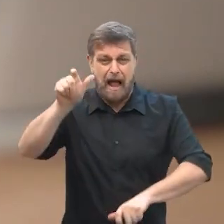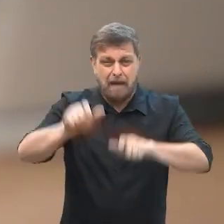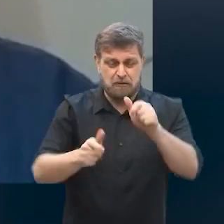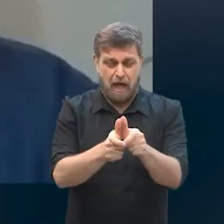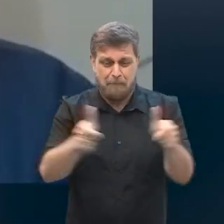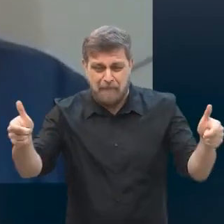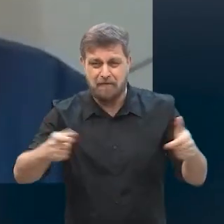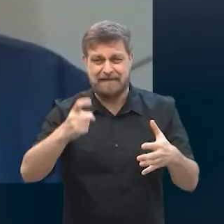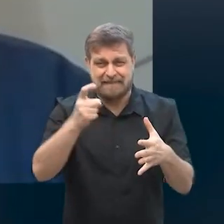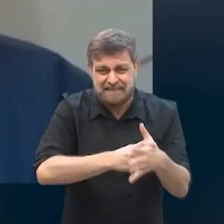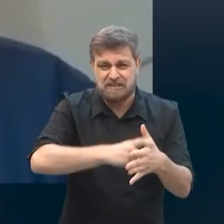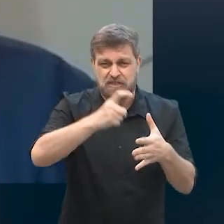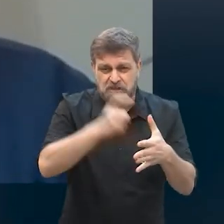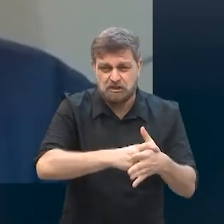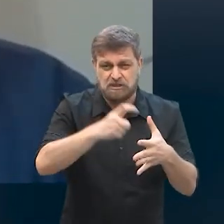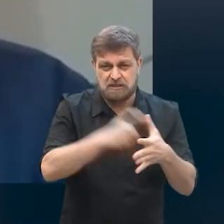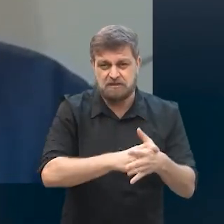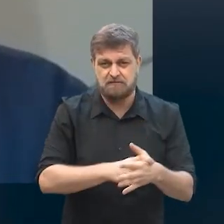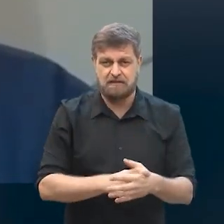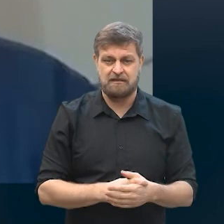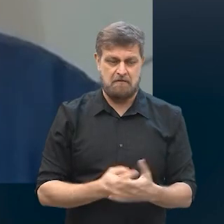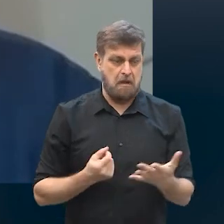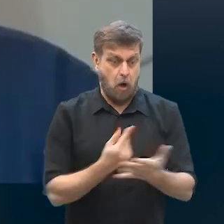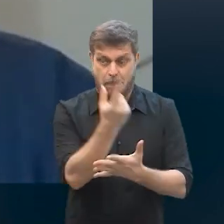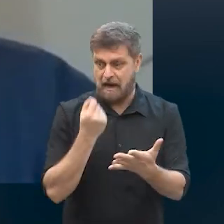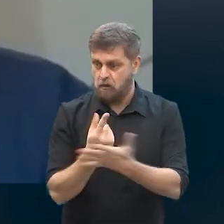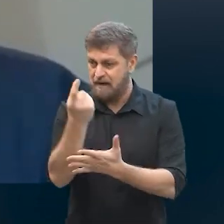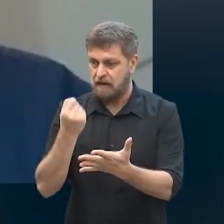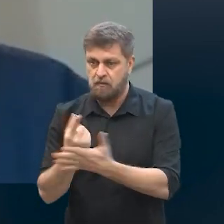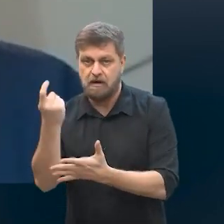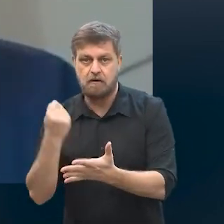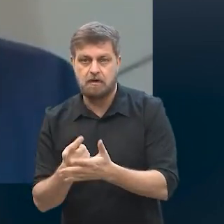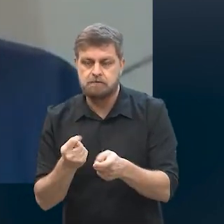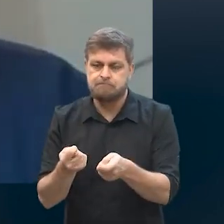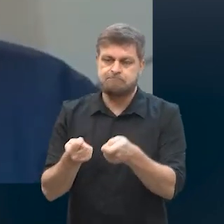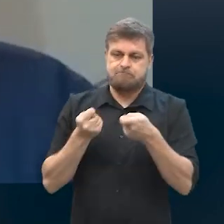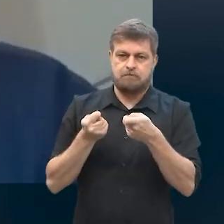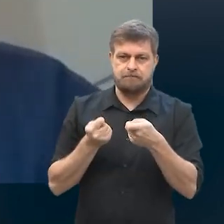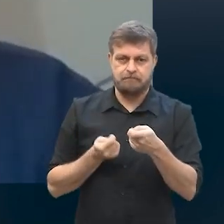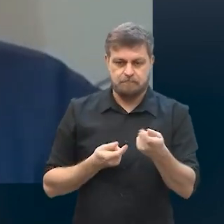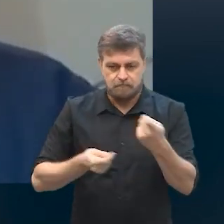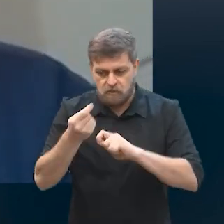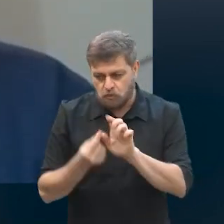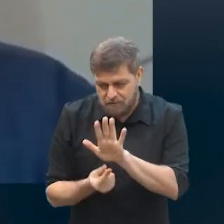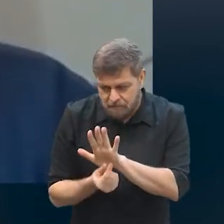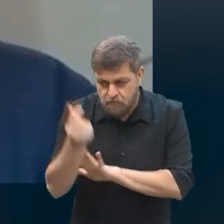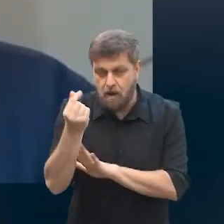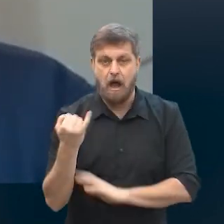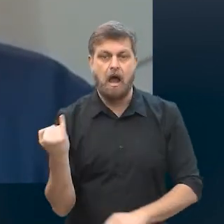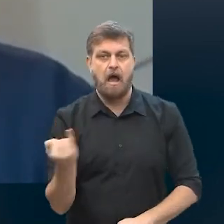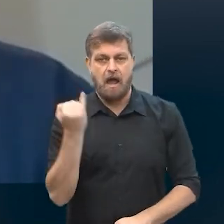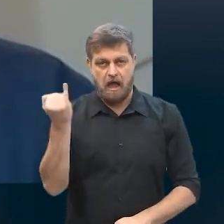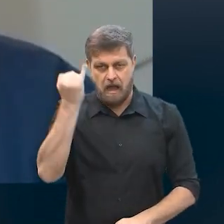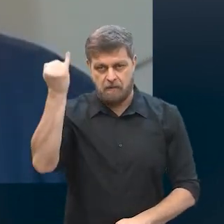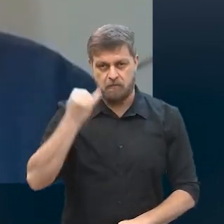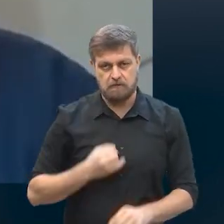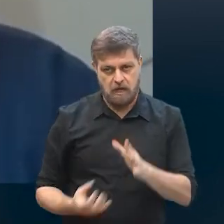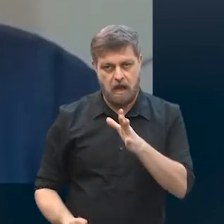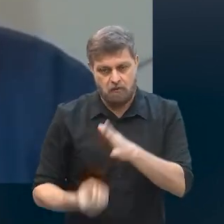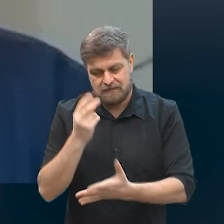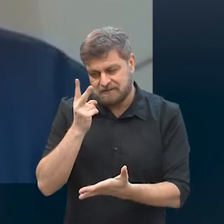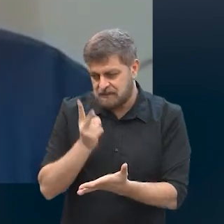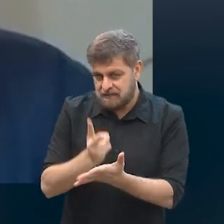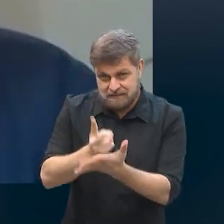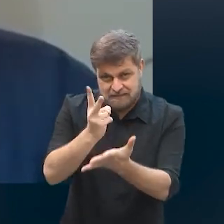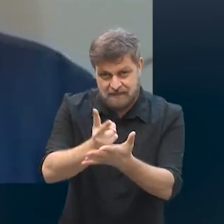inadimplência, para evitar a compra por impulso, enfim, quer dizer, para rodar a economia é importante que isso aconteça